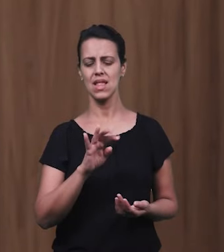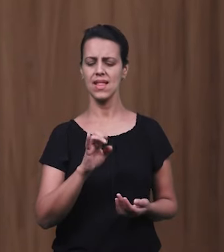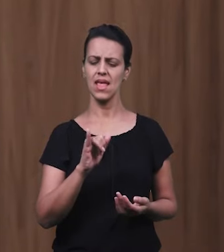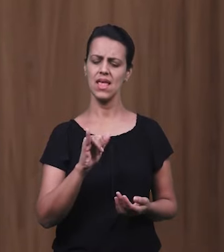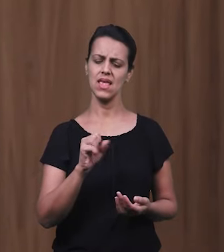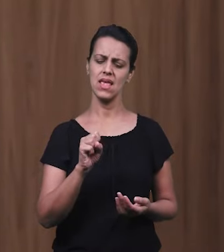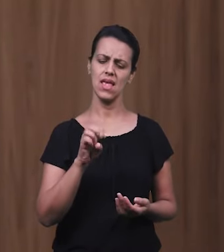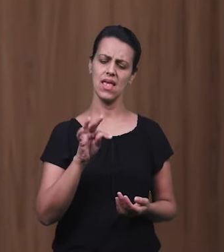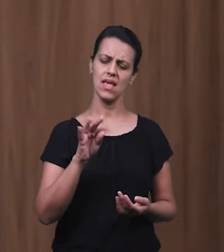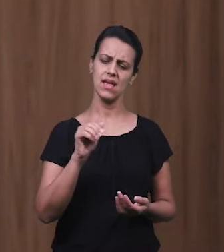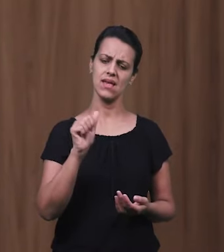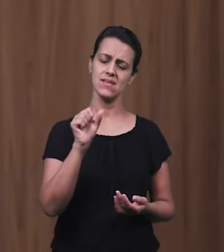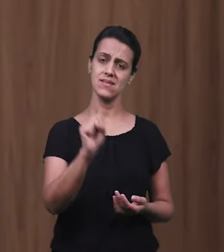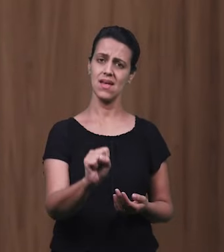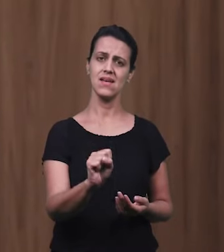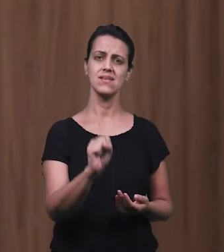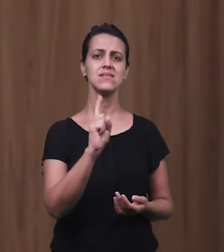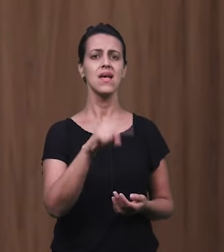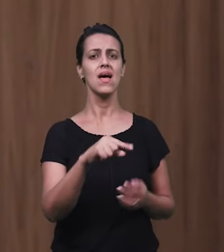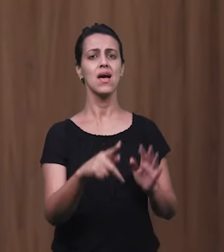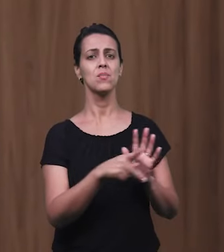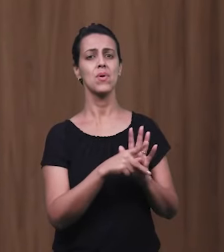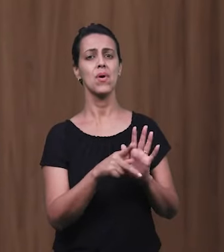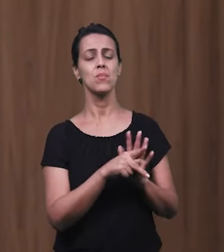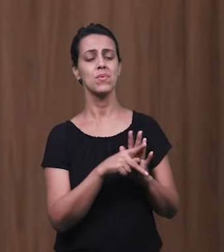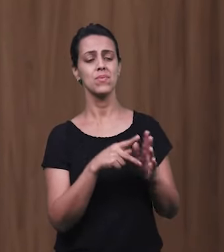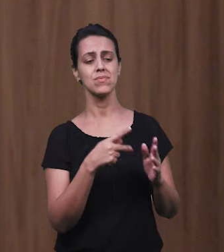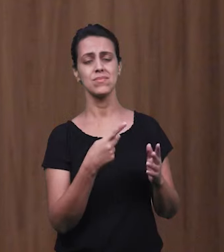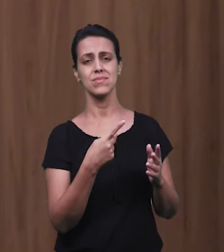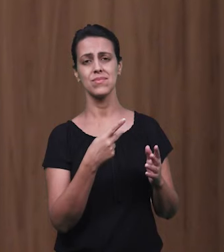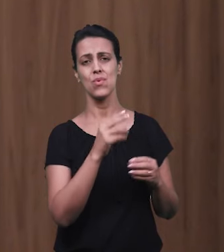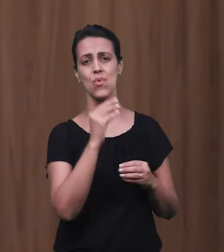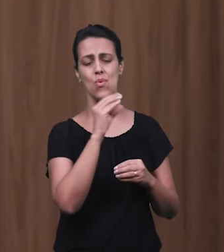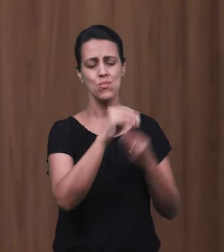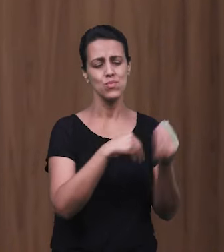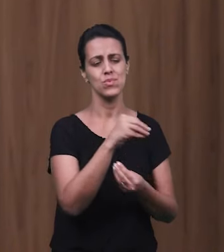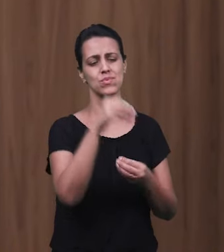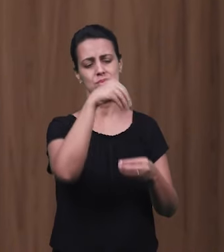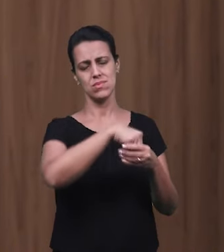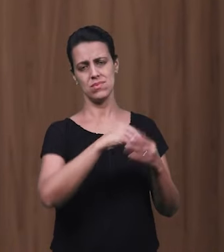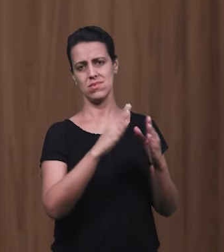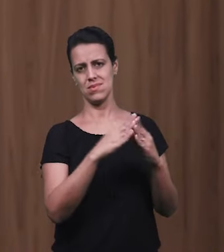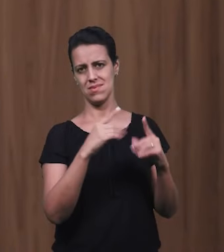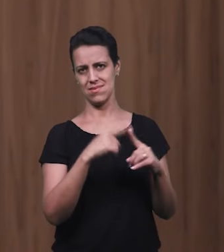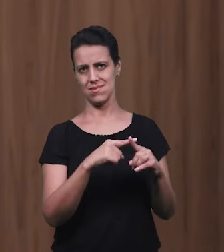que não tinha nada de essencial, é filosofia. Mas eu vou aqui